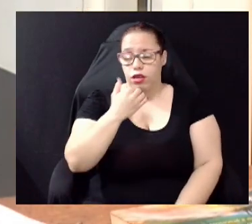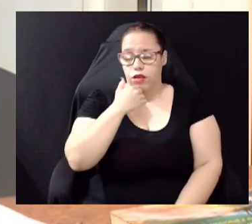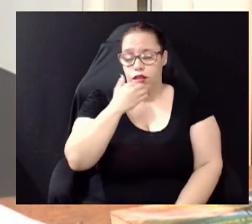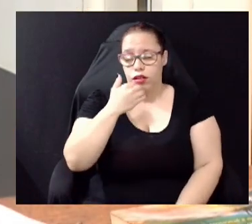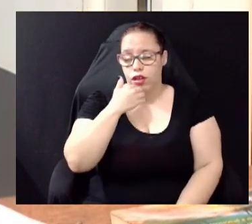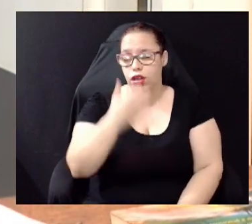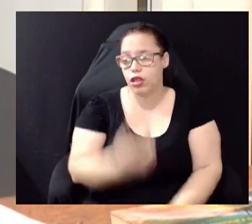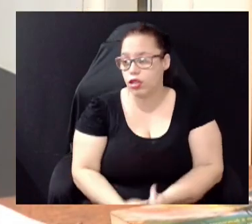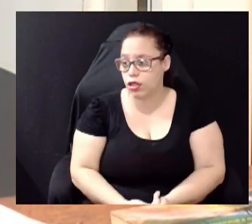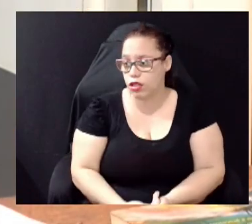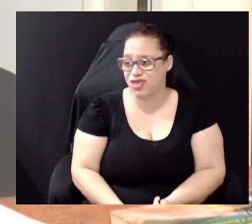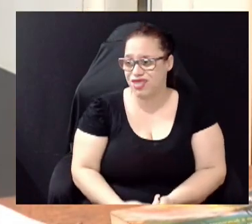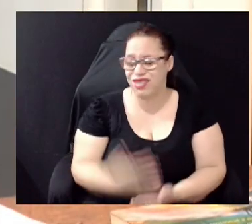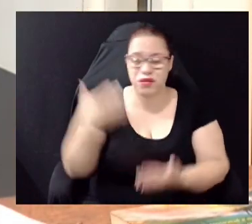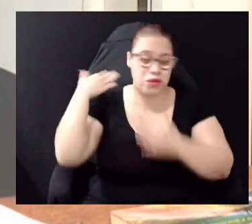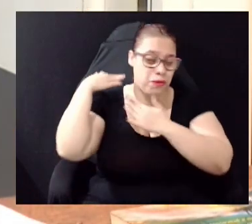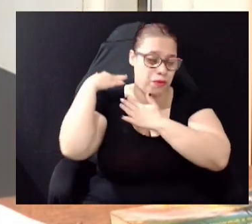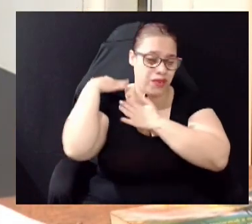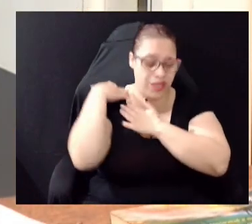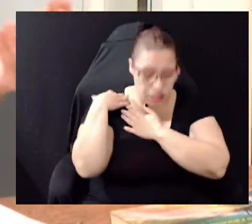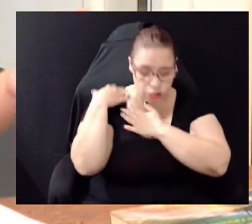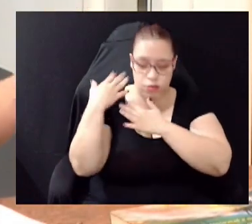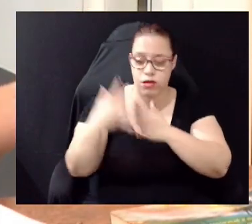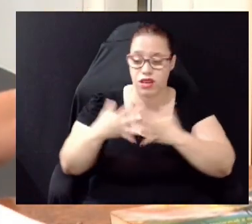que é estrutural em relação ao trabalho.